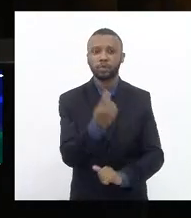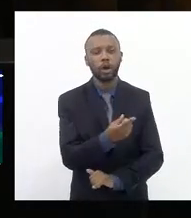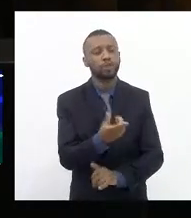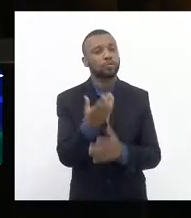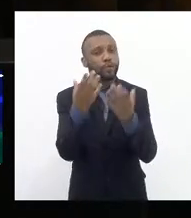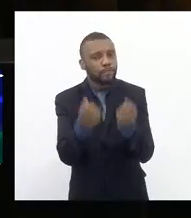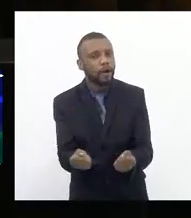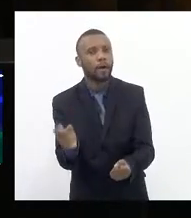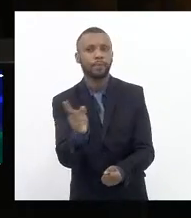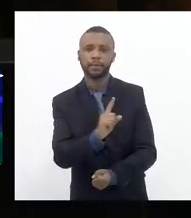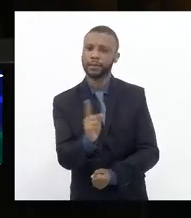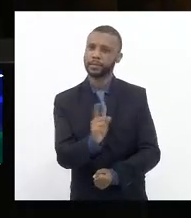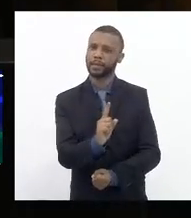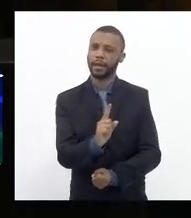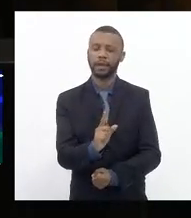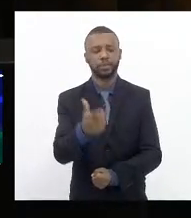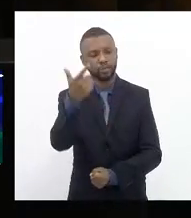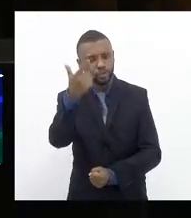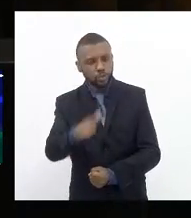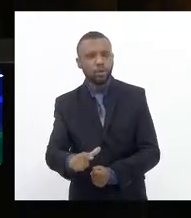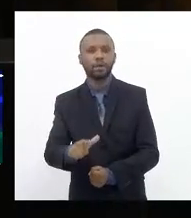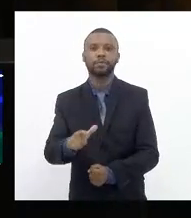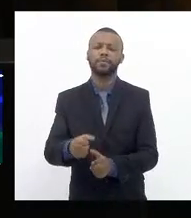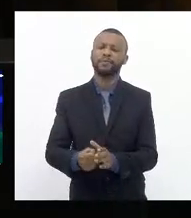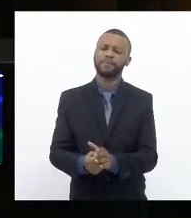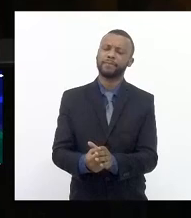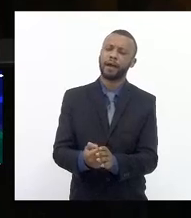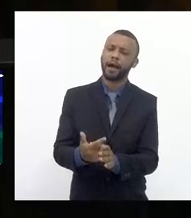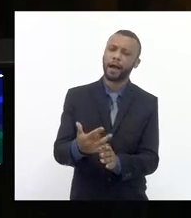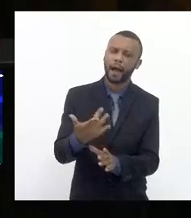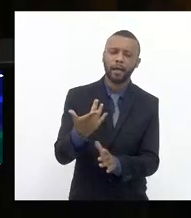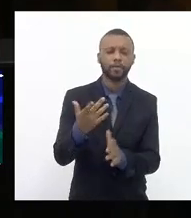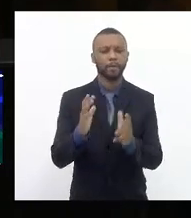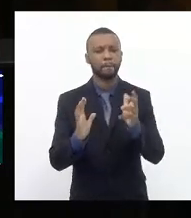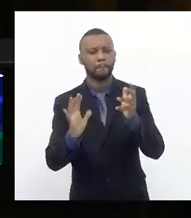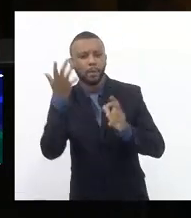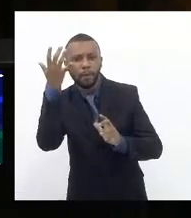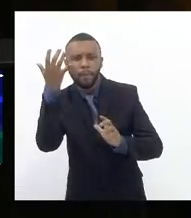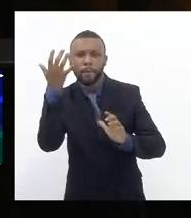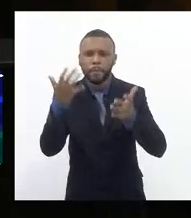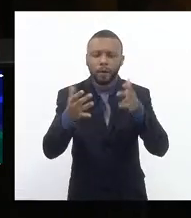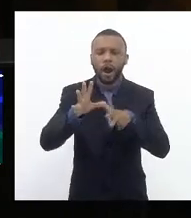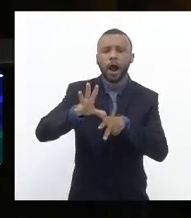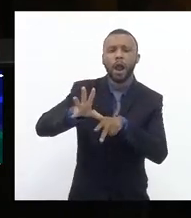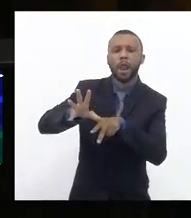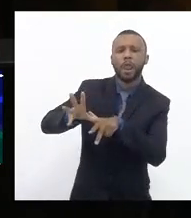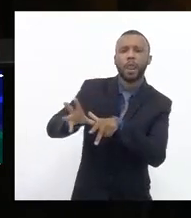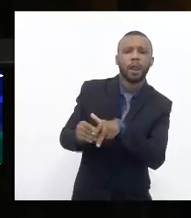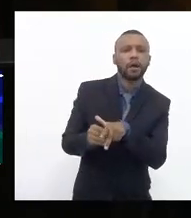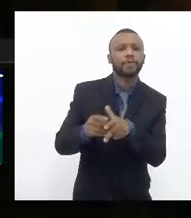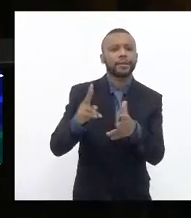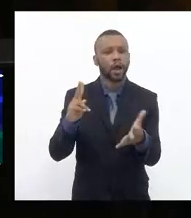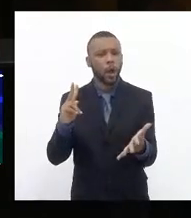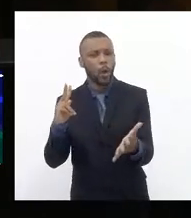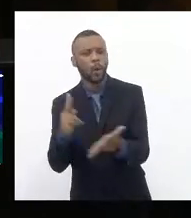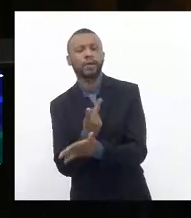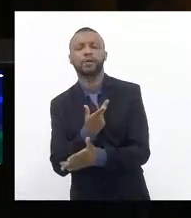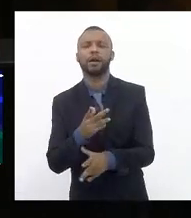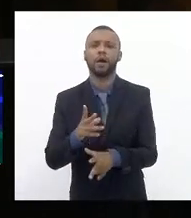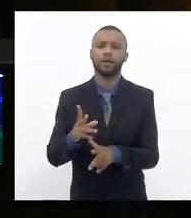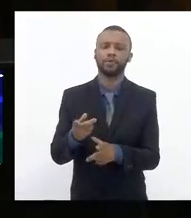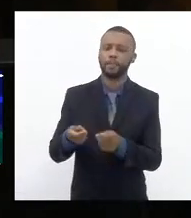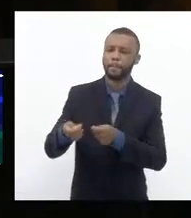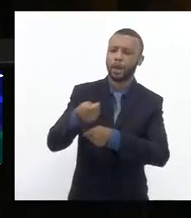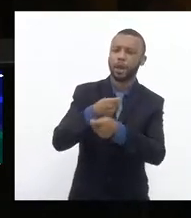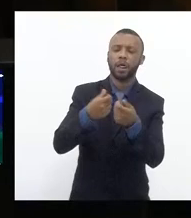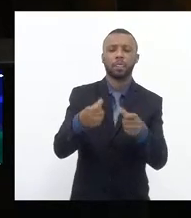que, mais uma vez, depois de vários episódios, Marta, de corrupção, depois de vários episódios de